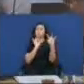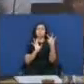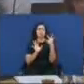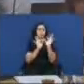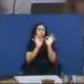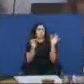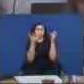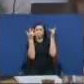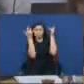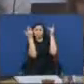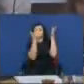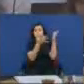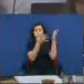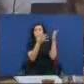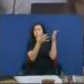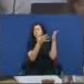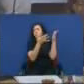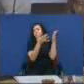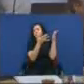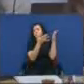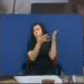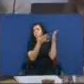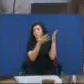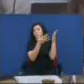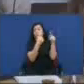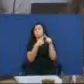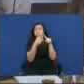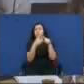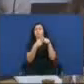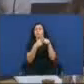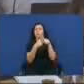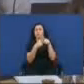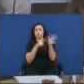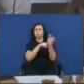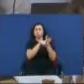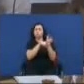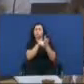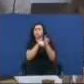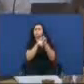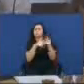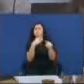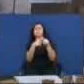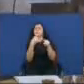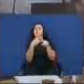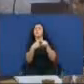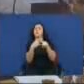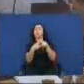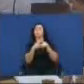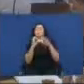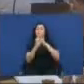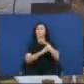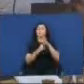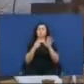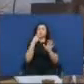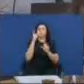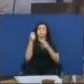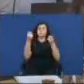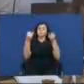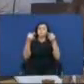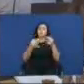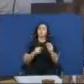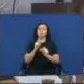passa o fio, e ela, que segundo informações, e eu me informei na Electro, A Electro